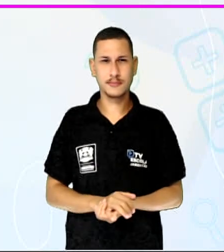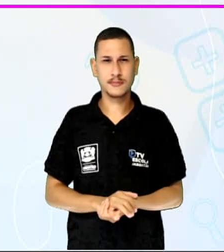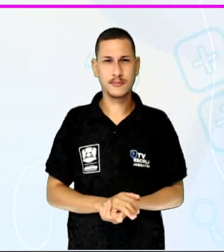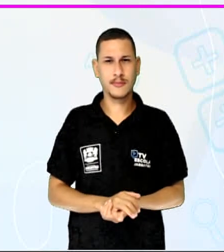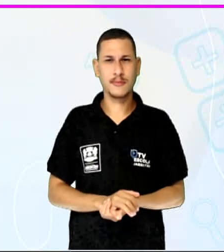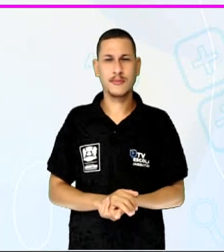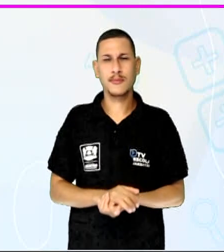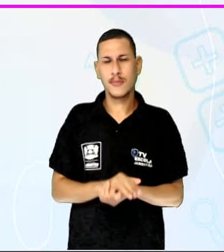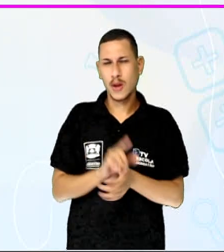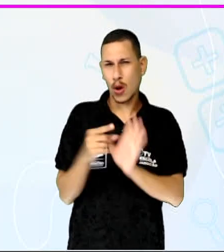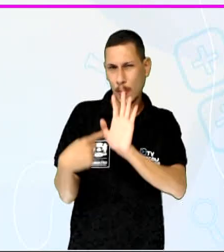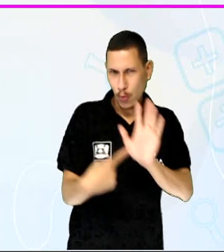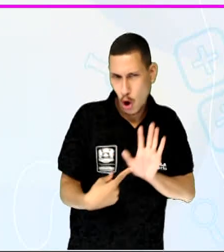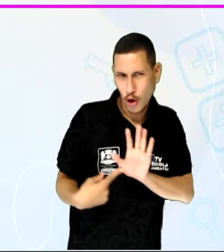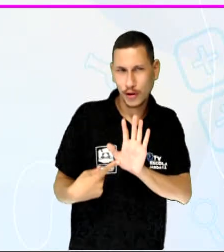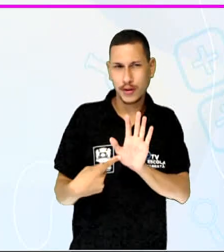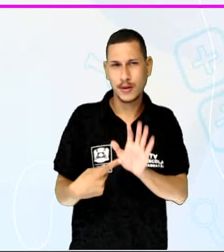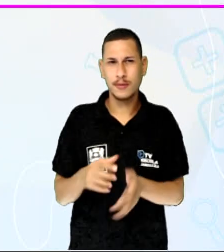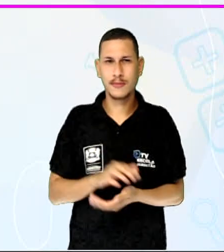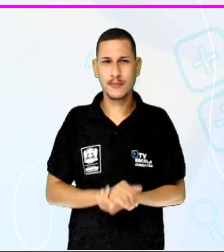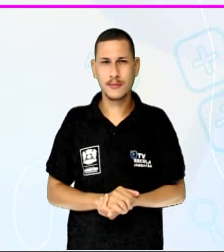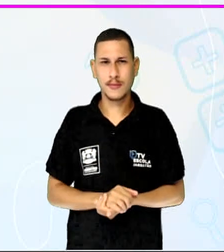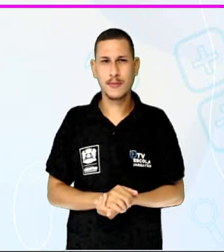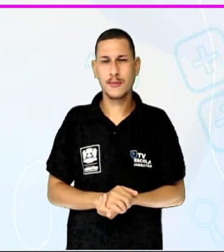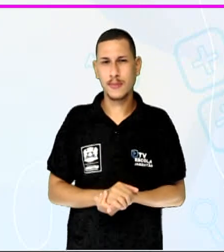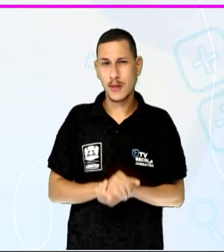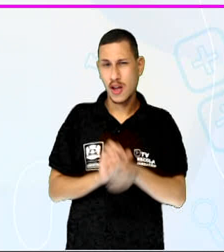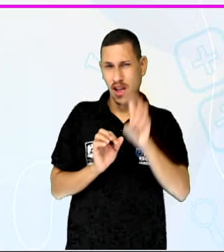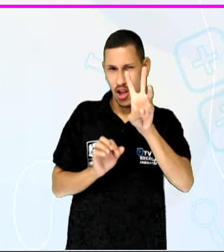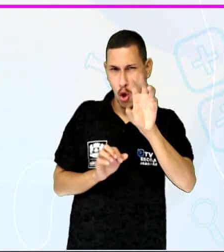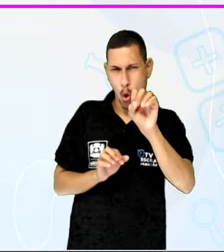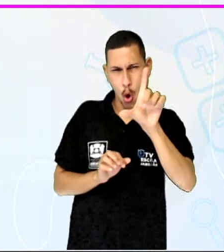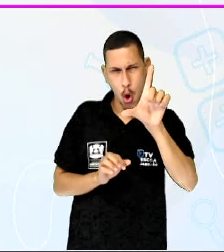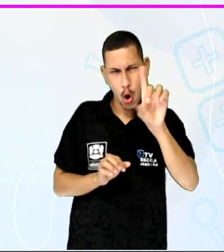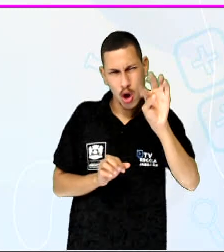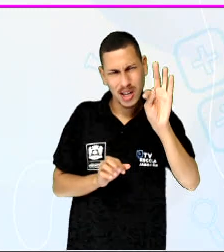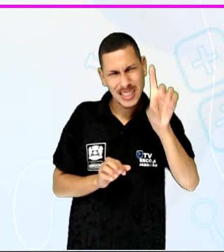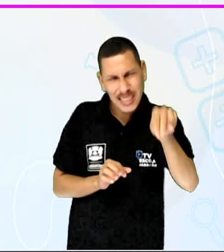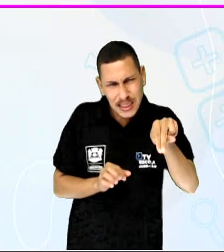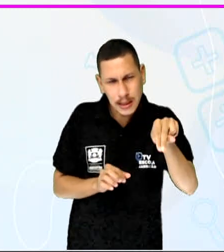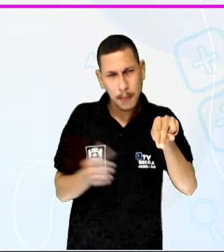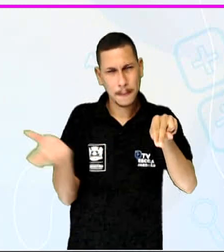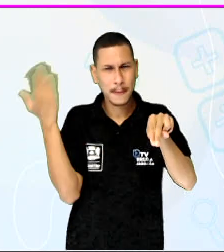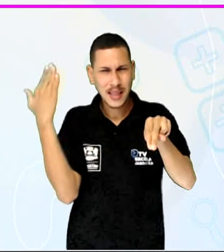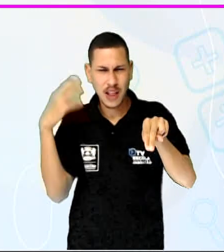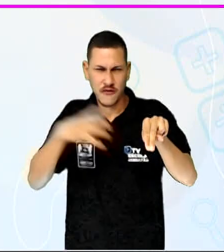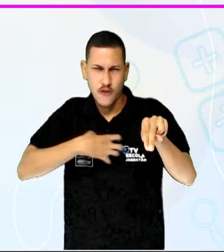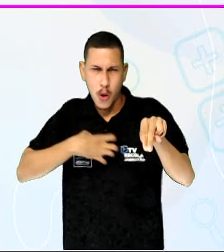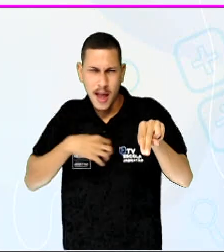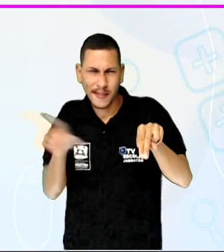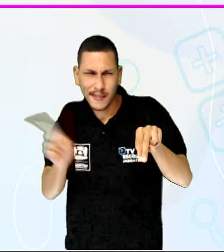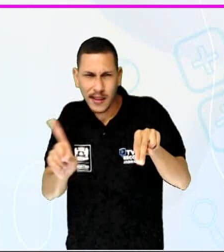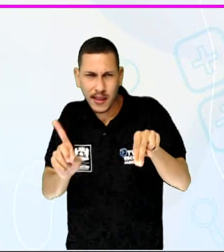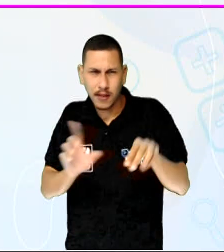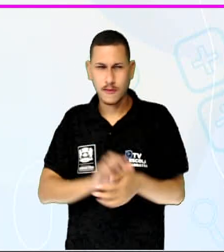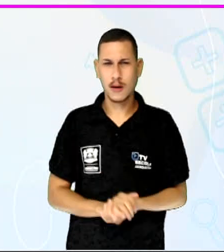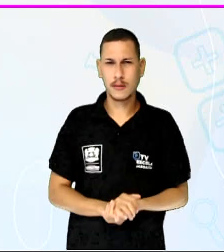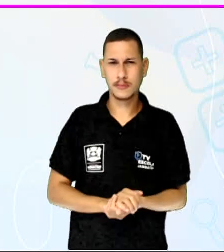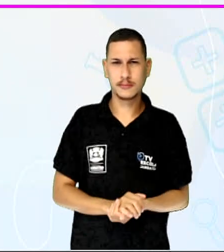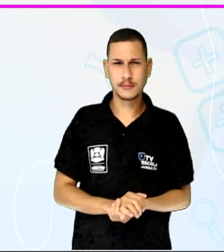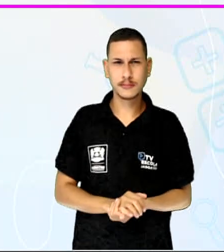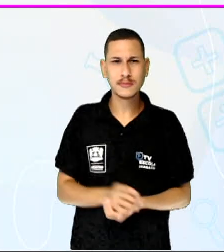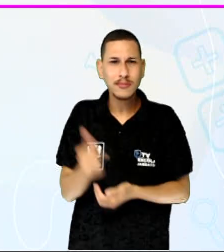nesse caso daí, weren't ele está no passado na forma negativa. Ou seja, she would come to